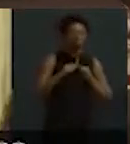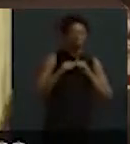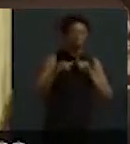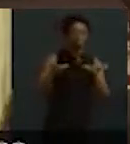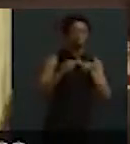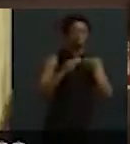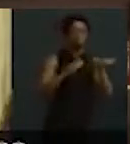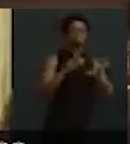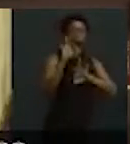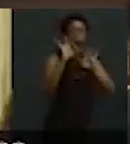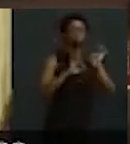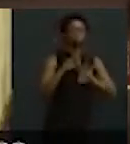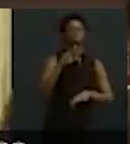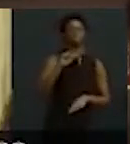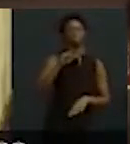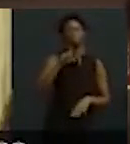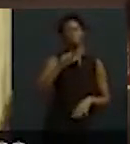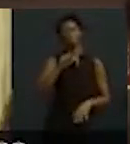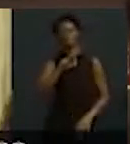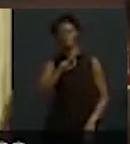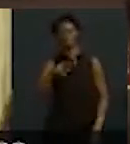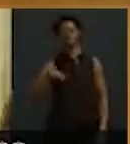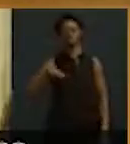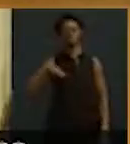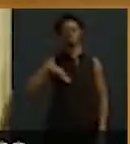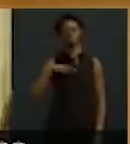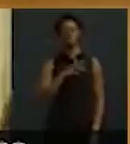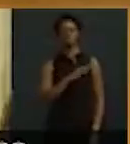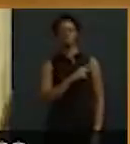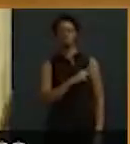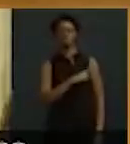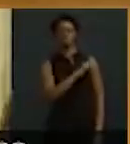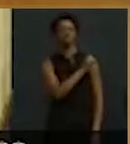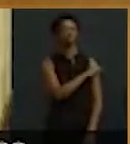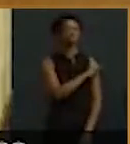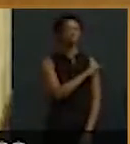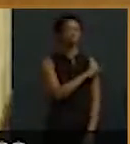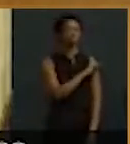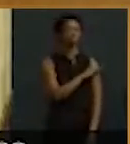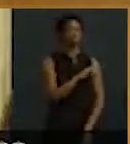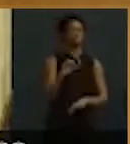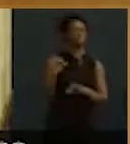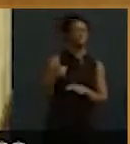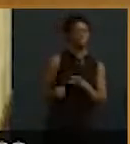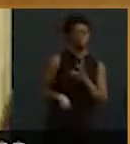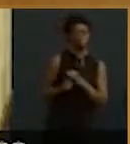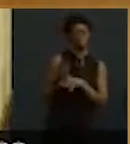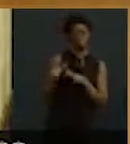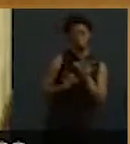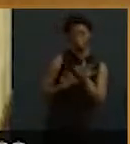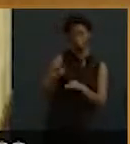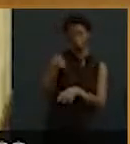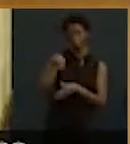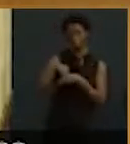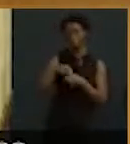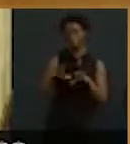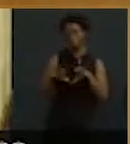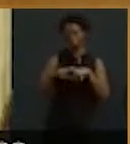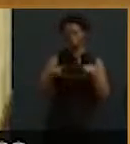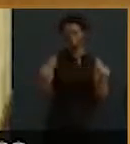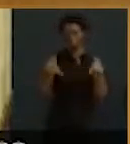projeto Radar MP-RJ, totalmente desenvolvido naquele setor que tem por